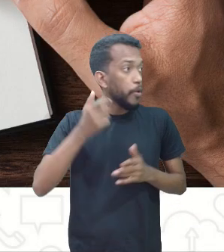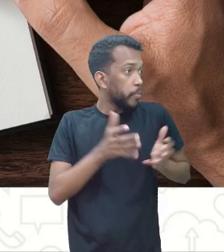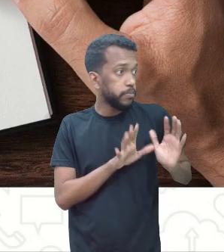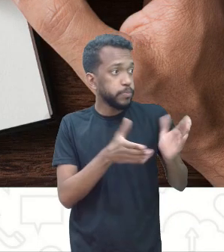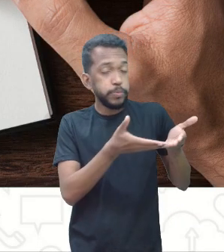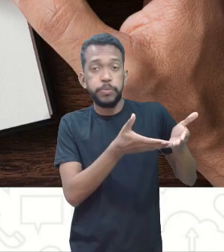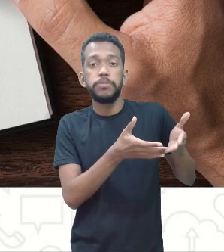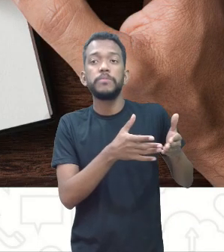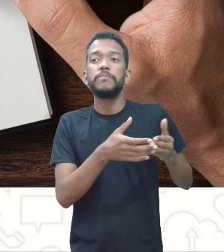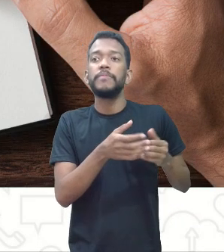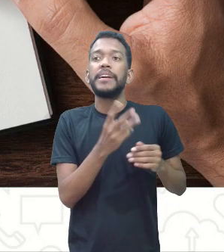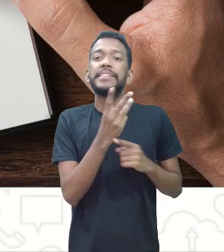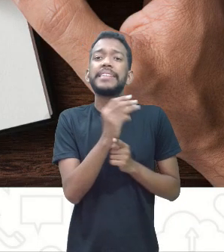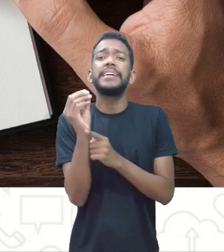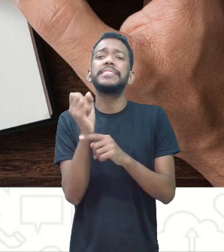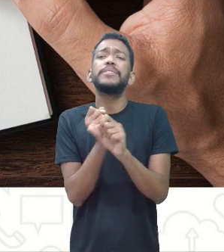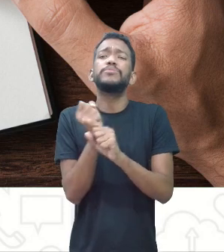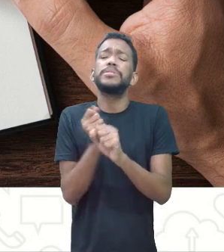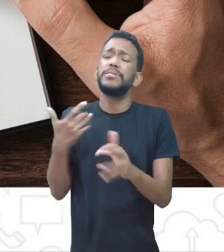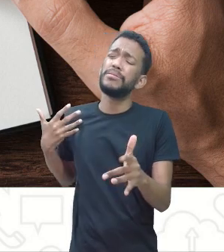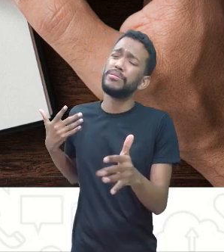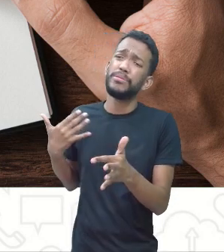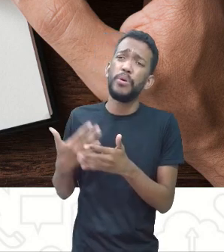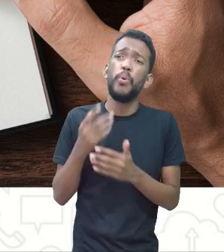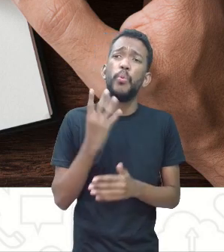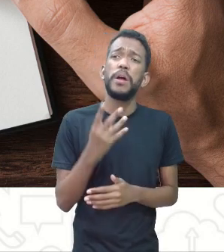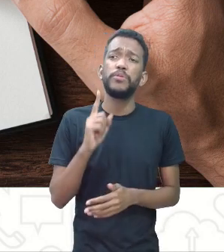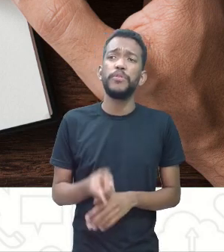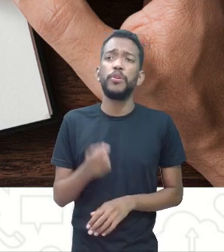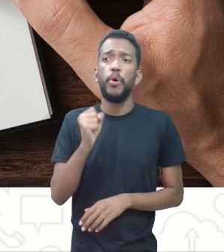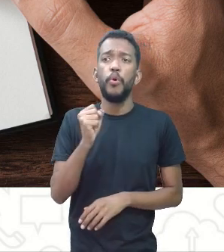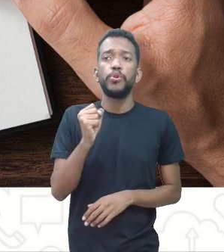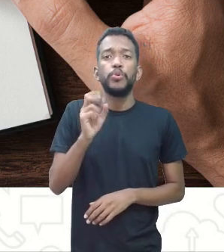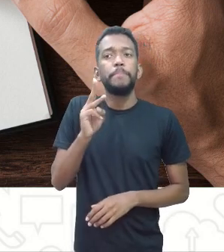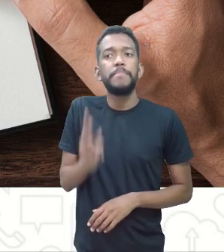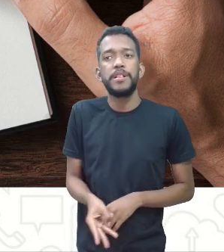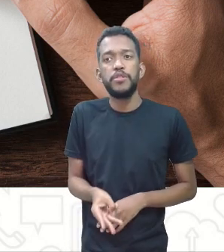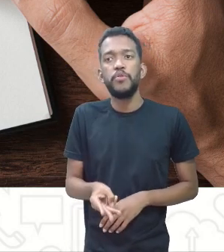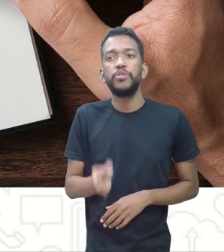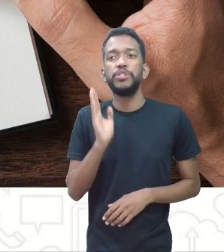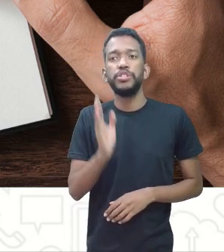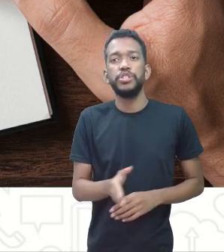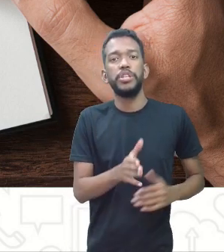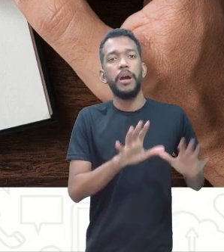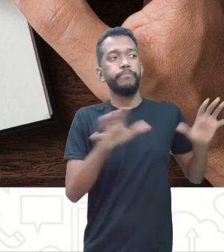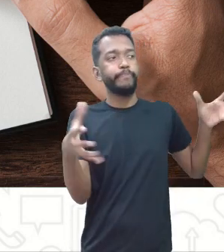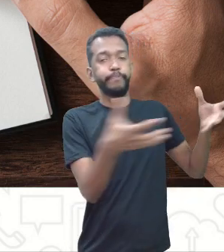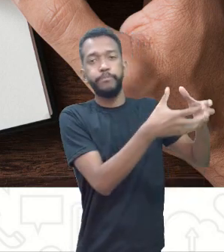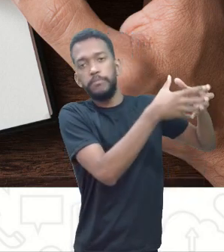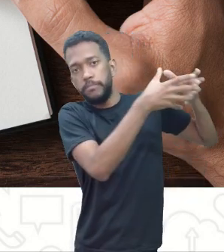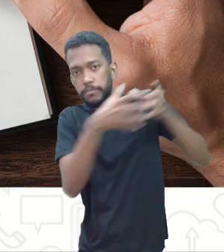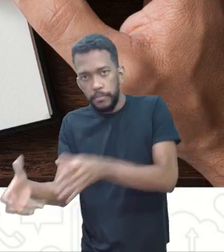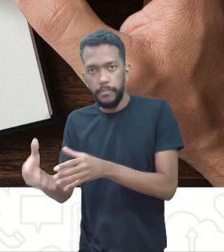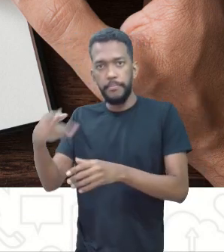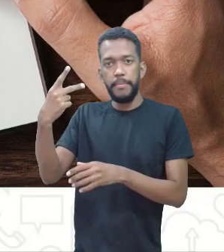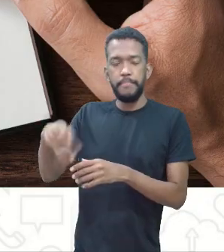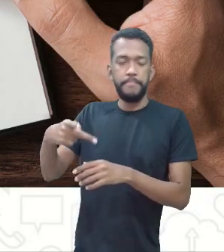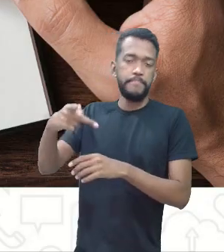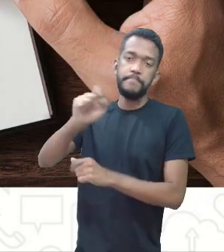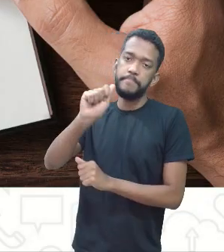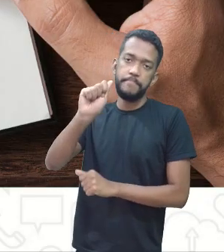de 300 anos, cerca de 4,8 milhões de africanos foram desembarcados no Brasil.